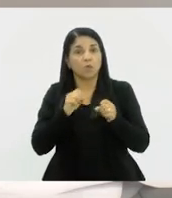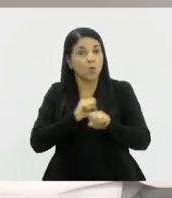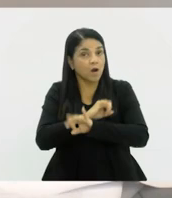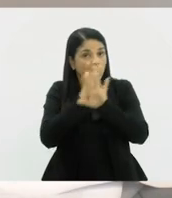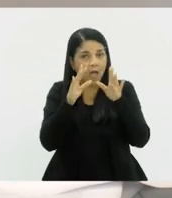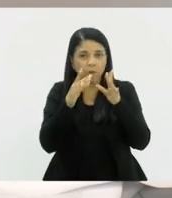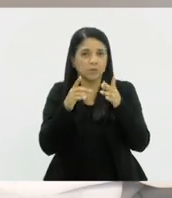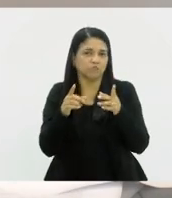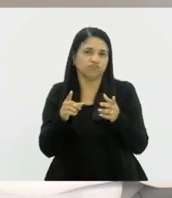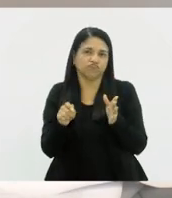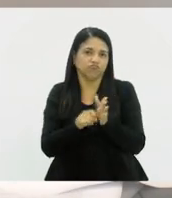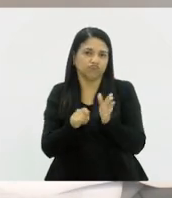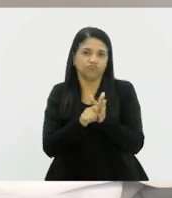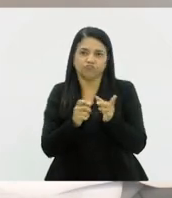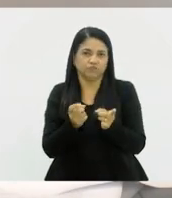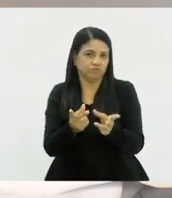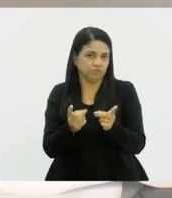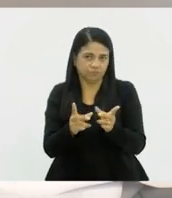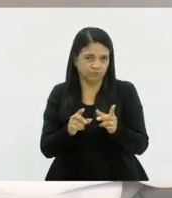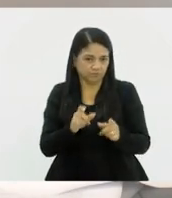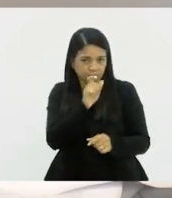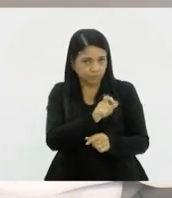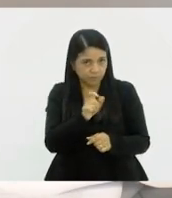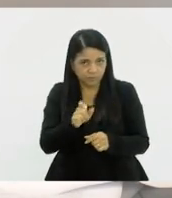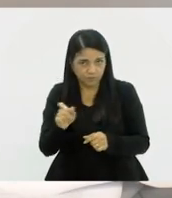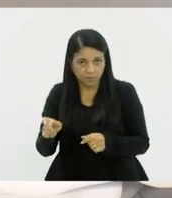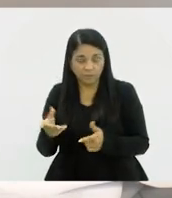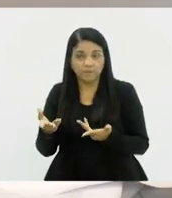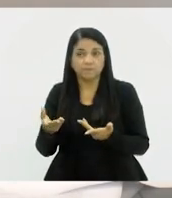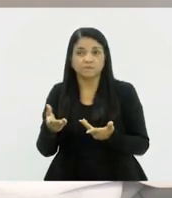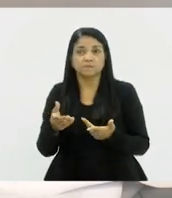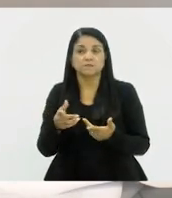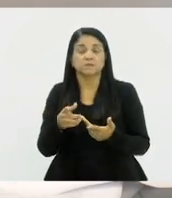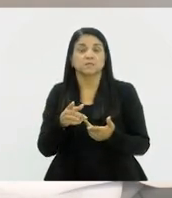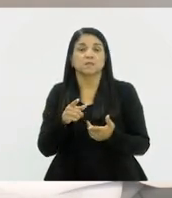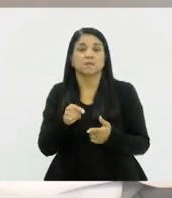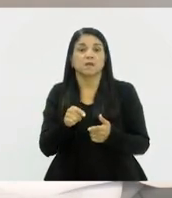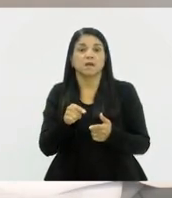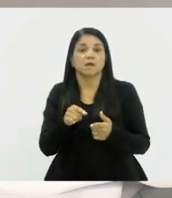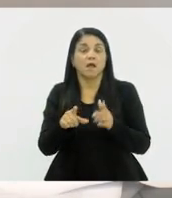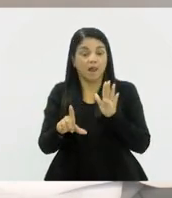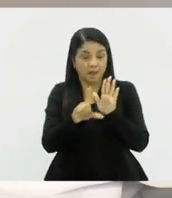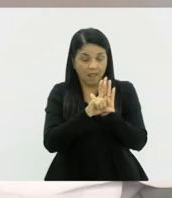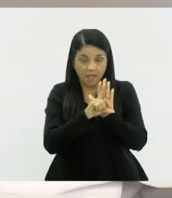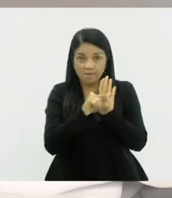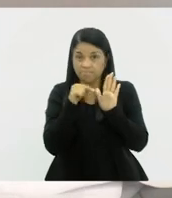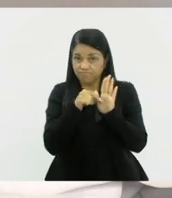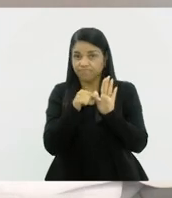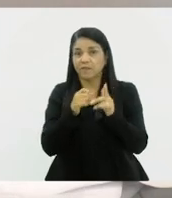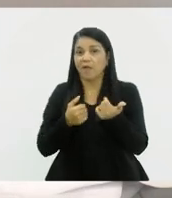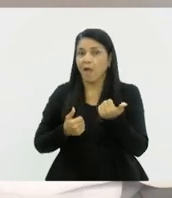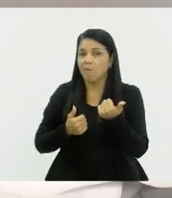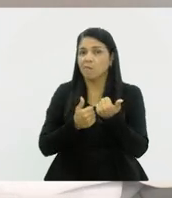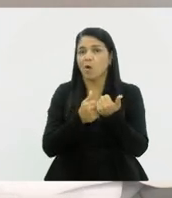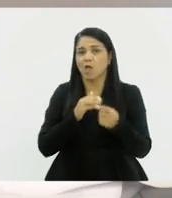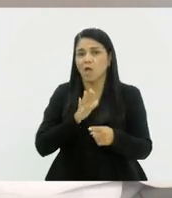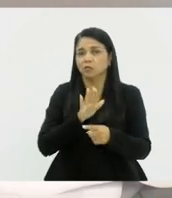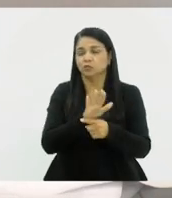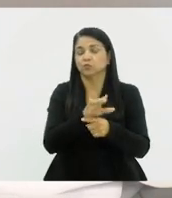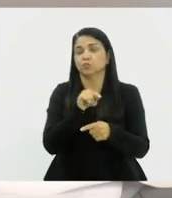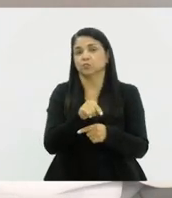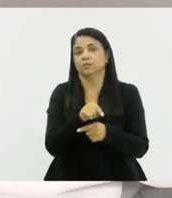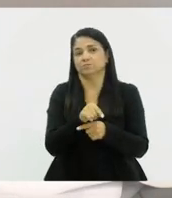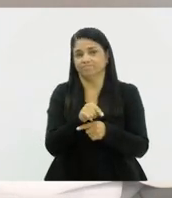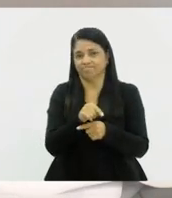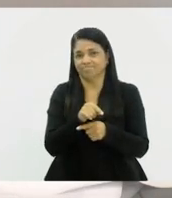Então ela também embora não seja o ponto fulcral ela ajuda a a aprumar porque você